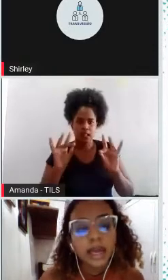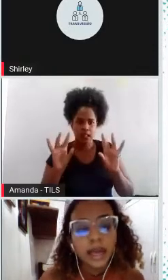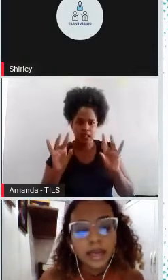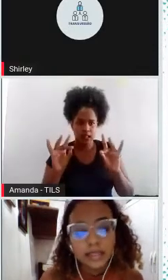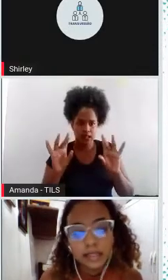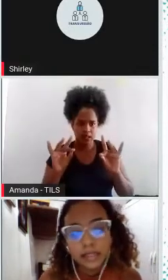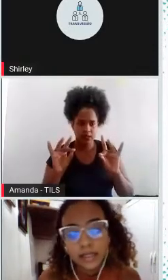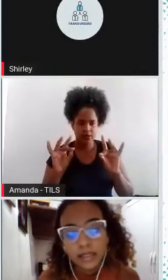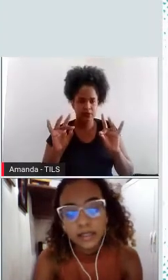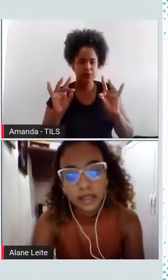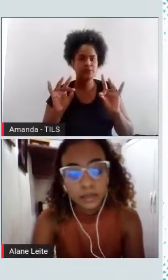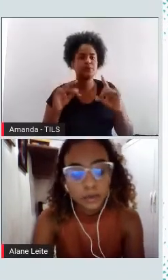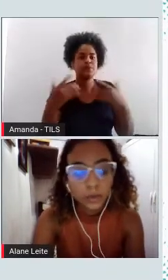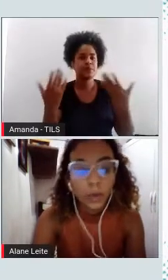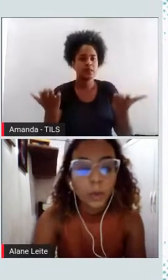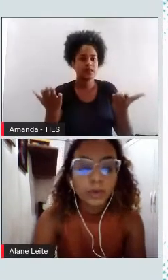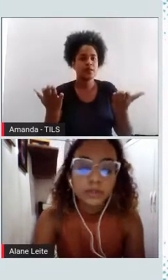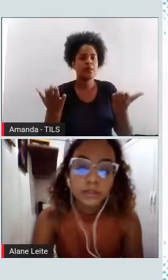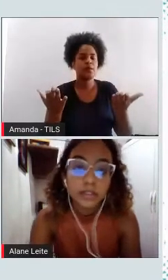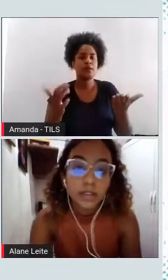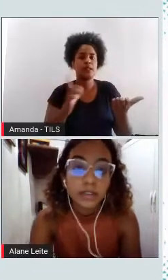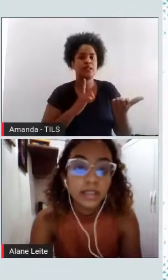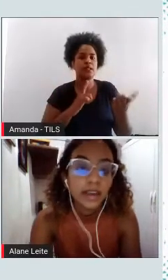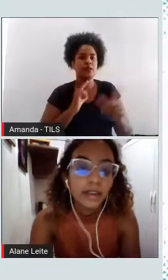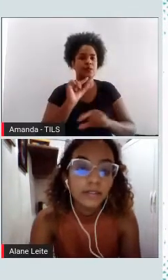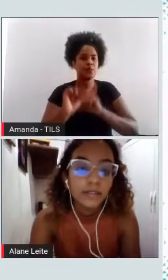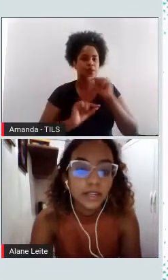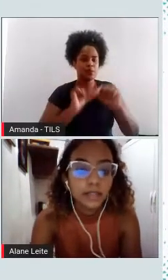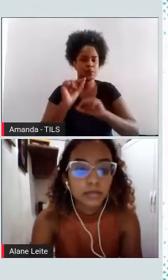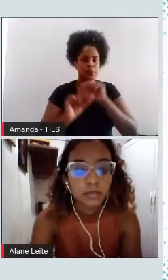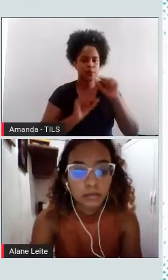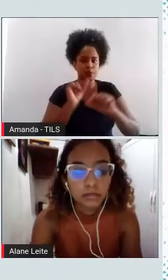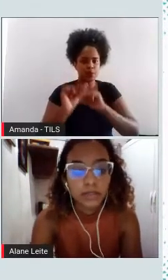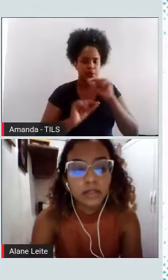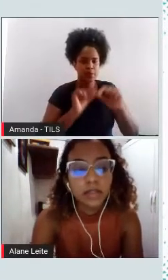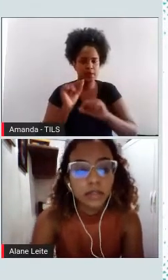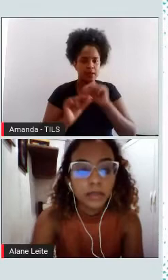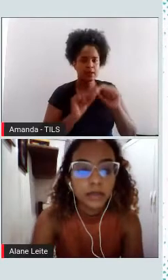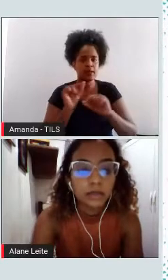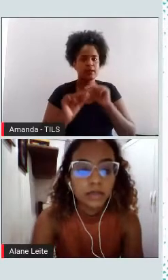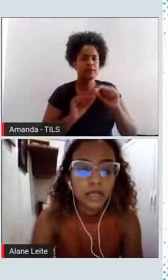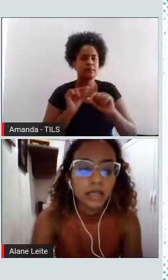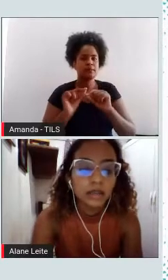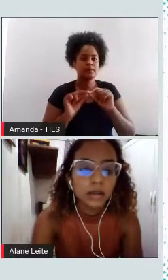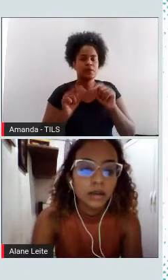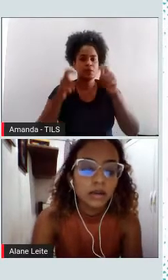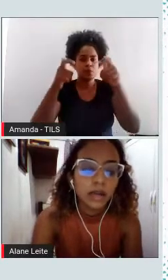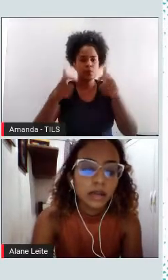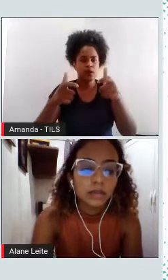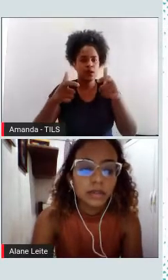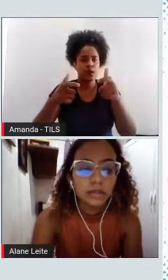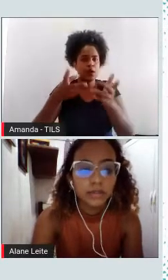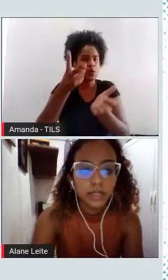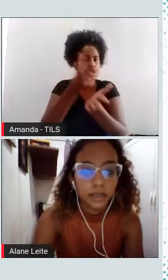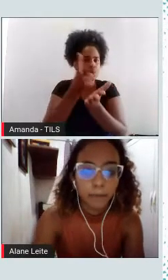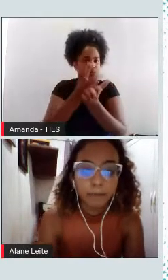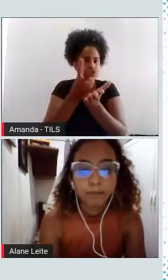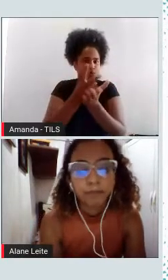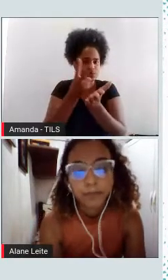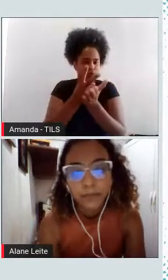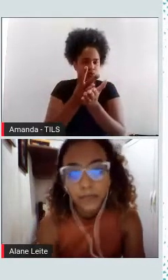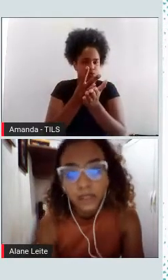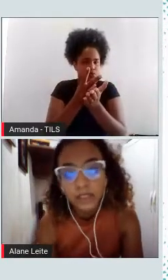líquido. Essa linhazinha azul, o ponto de fusão, ele é fixo. Tá vendo que a temperatura ela não